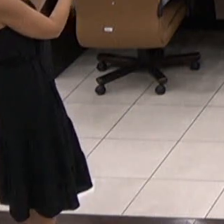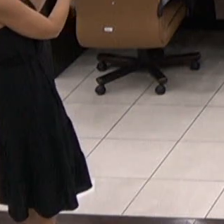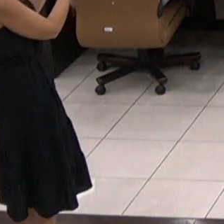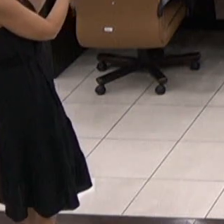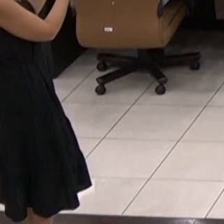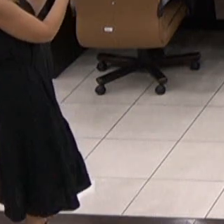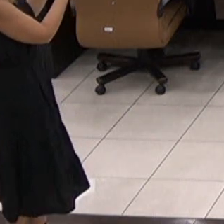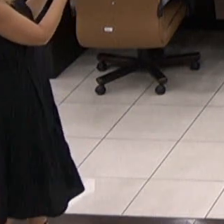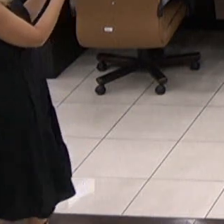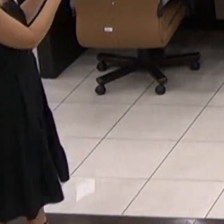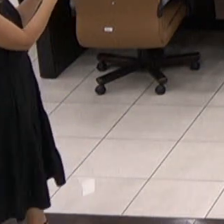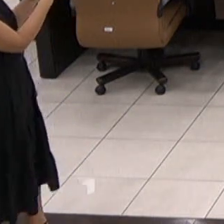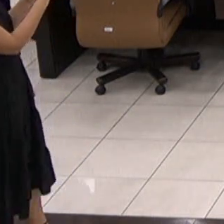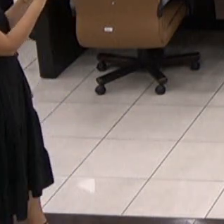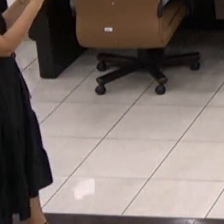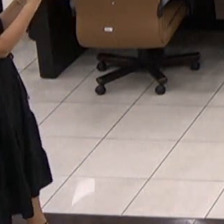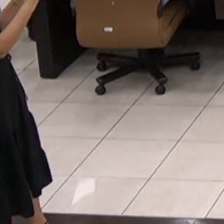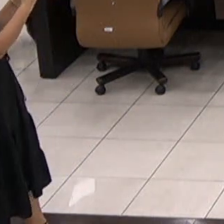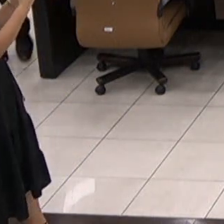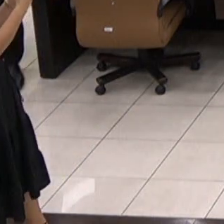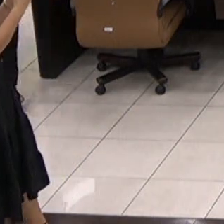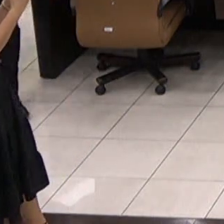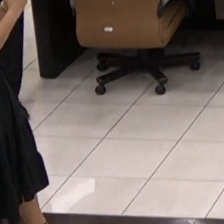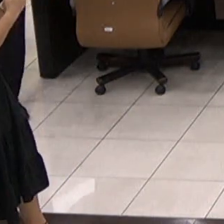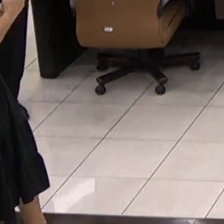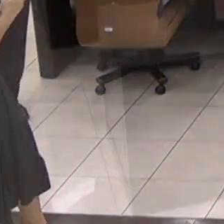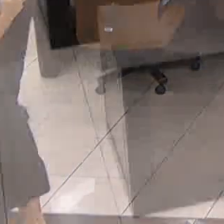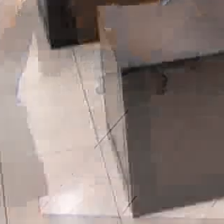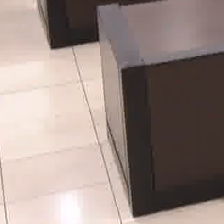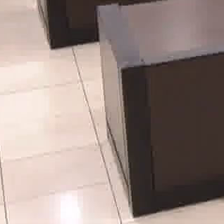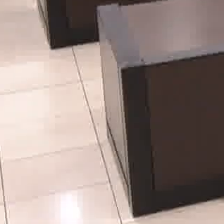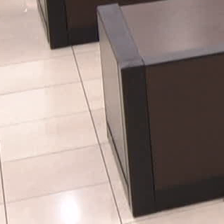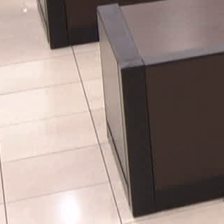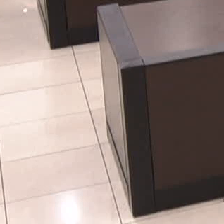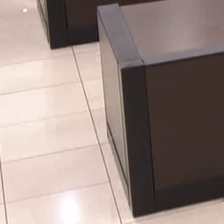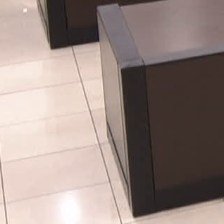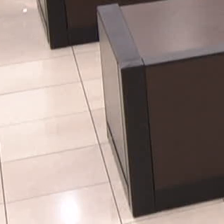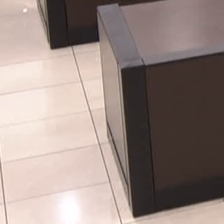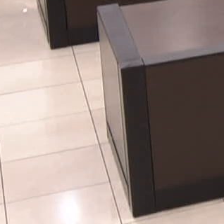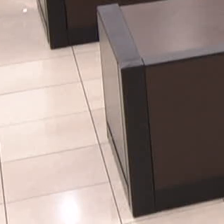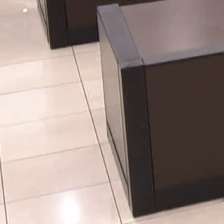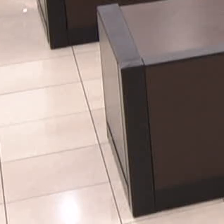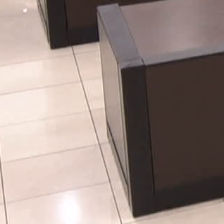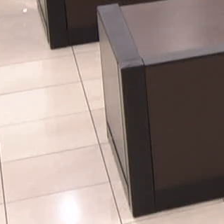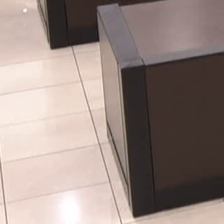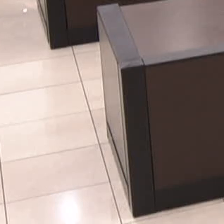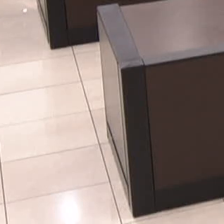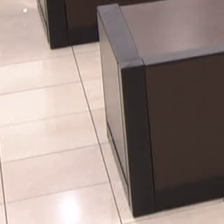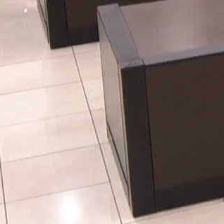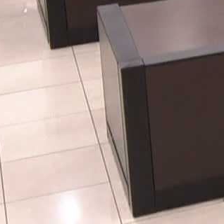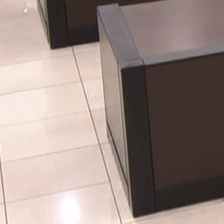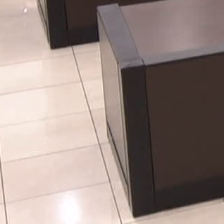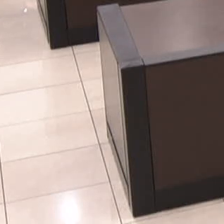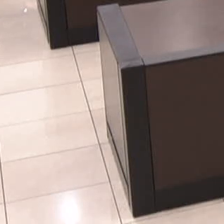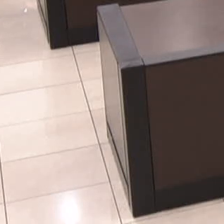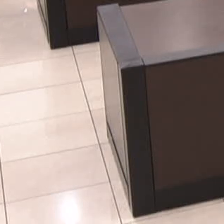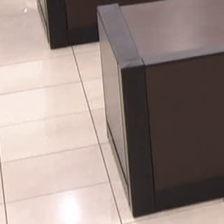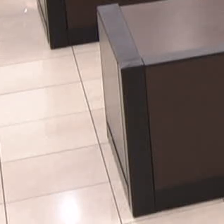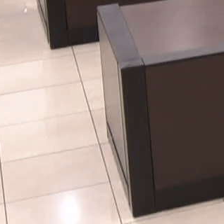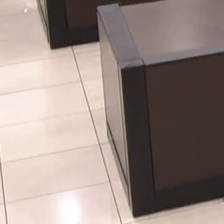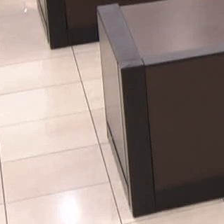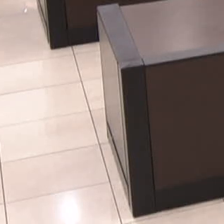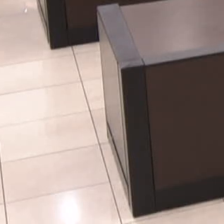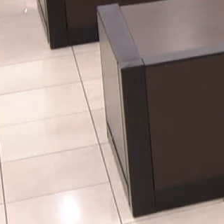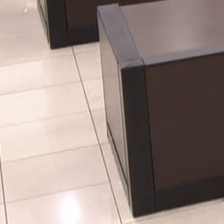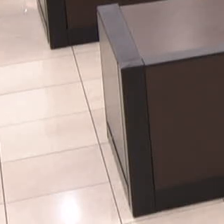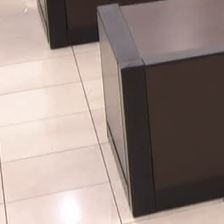Senhoras e senhores, muito boa noite. Agradecemos aqui a presença de todos. A cerimônia de outorga do título de